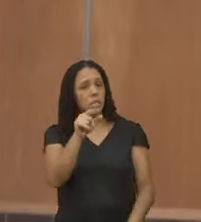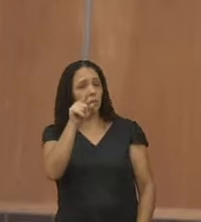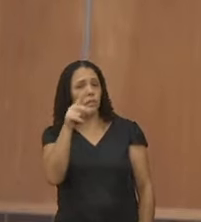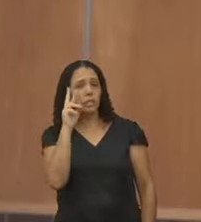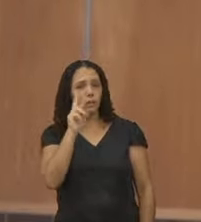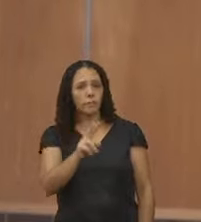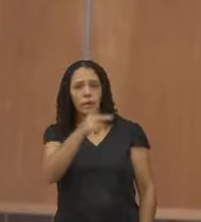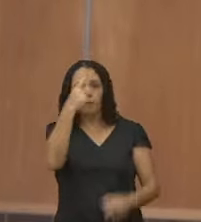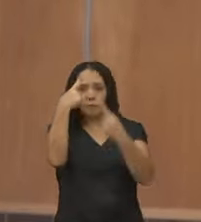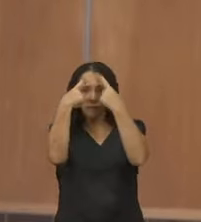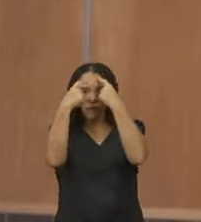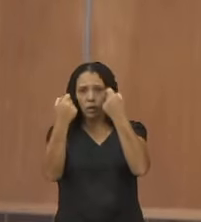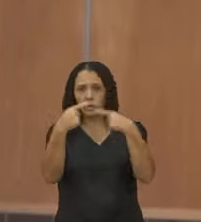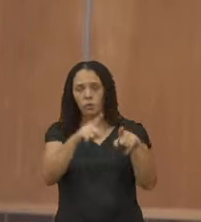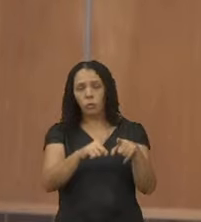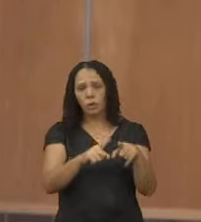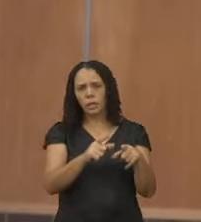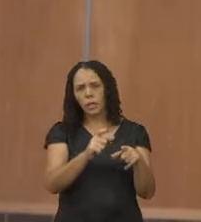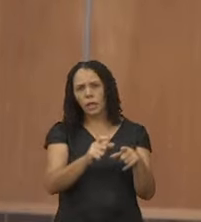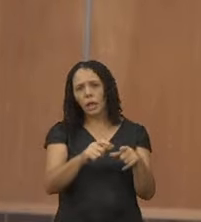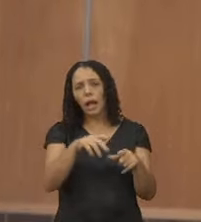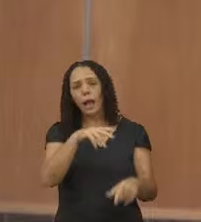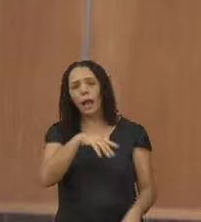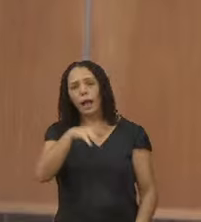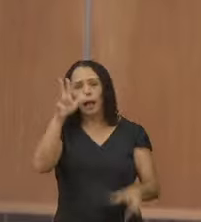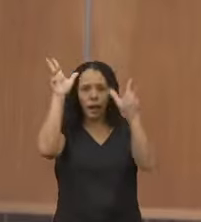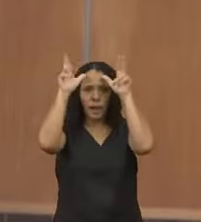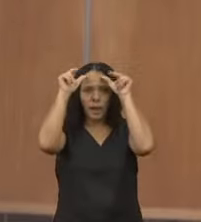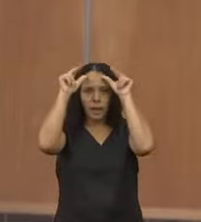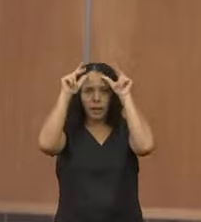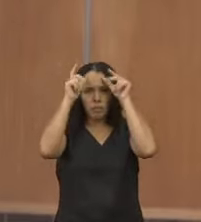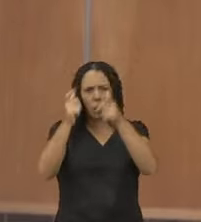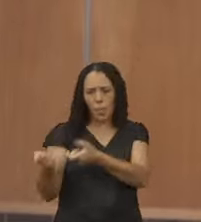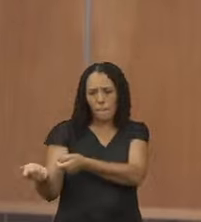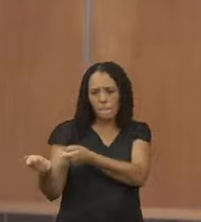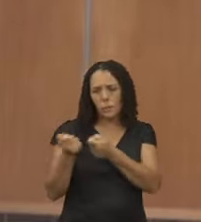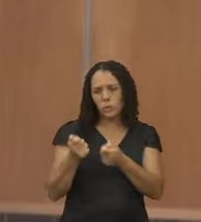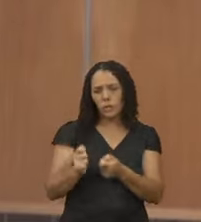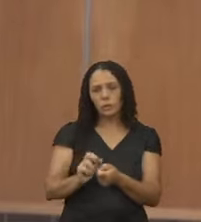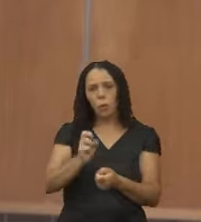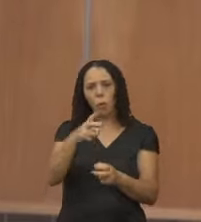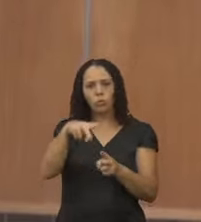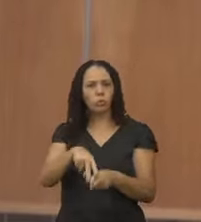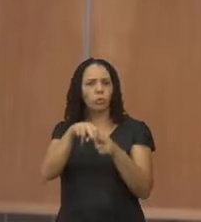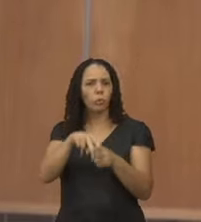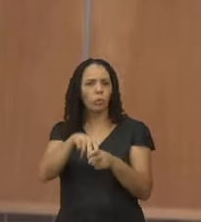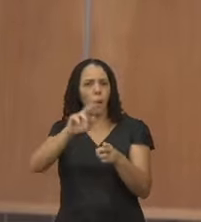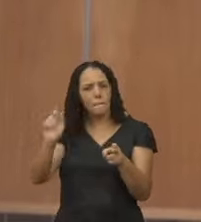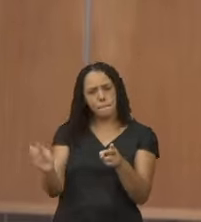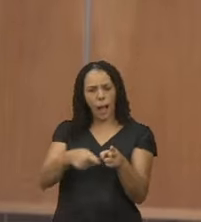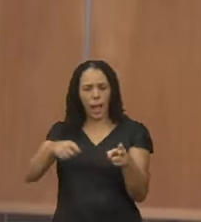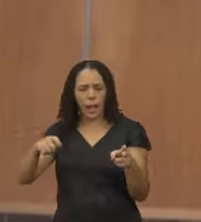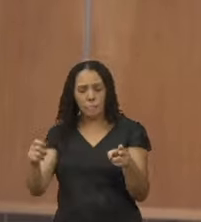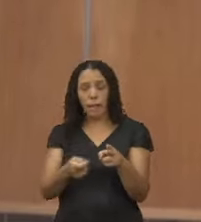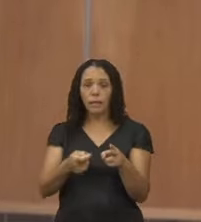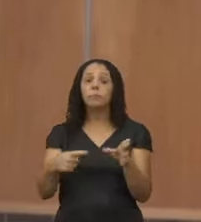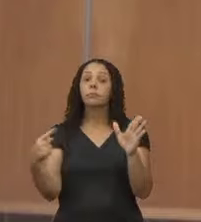um maus tratos, pode estar puxando um cavalo, pode estar em cima de um cavalo, ou numa charrete, ou numa carroça, denuncie para que ele